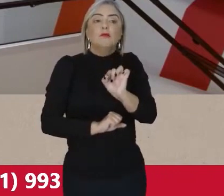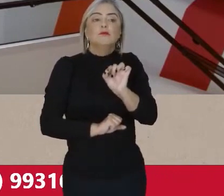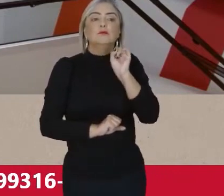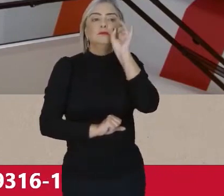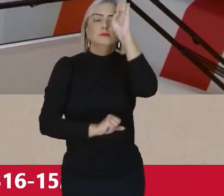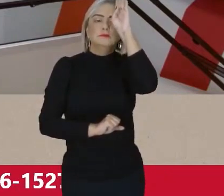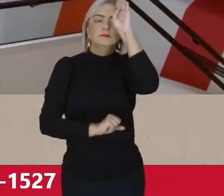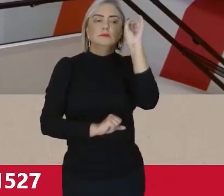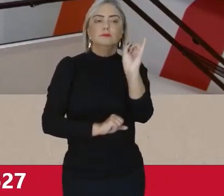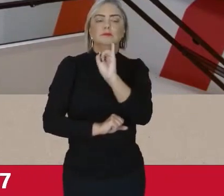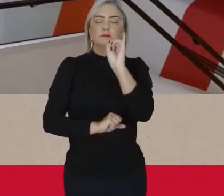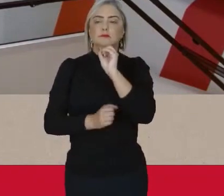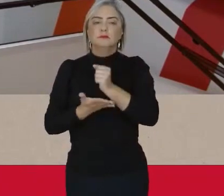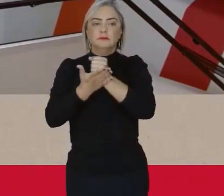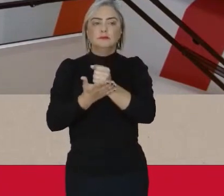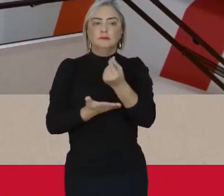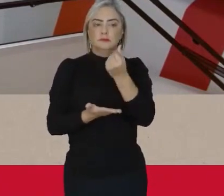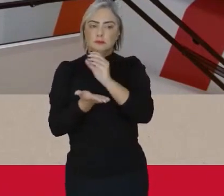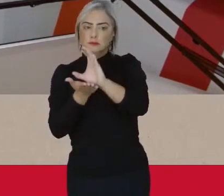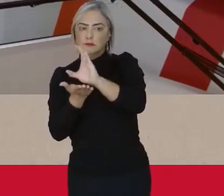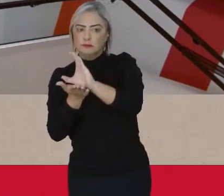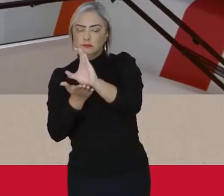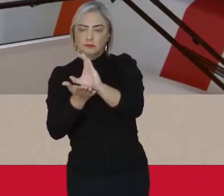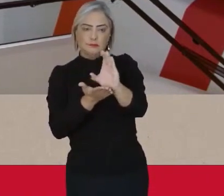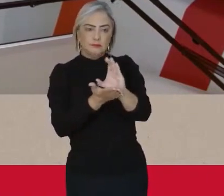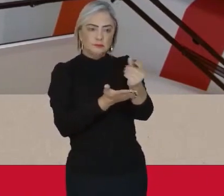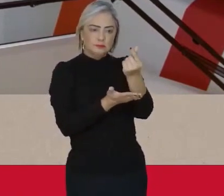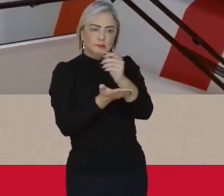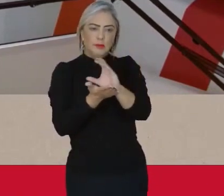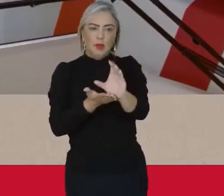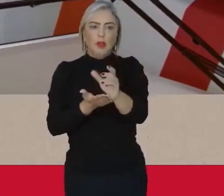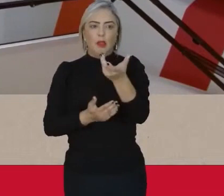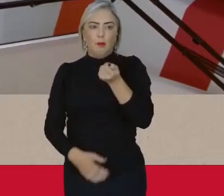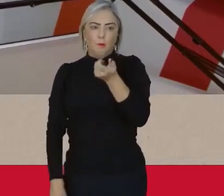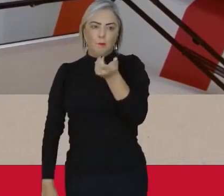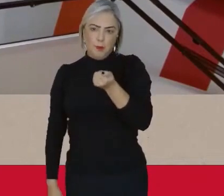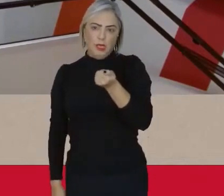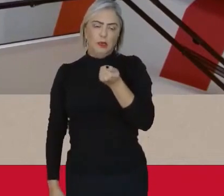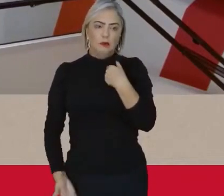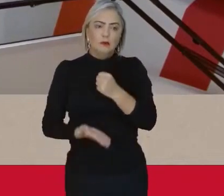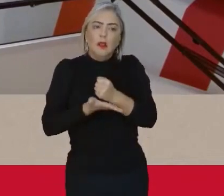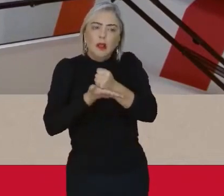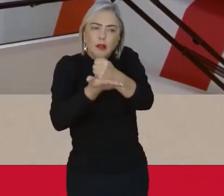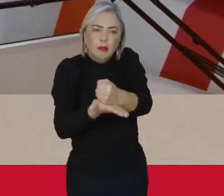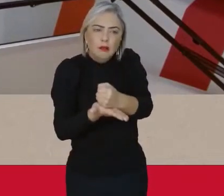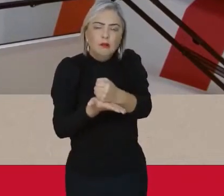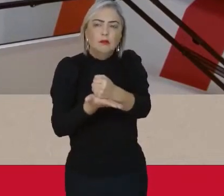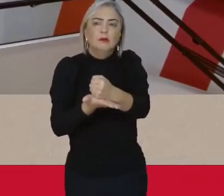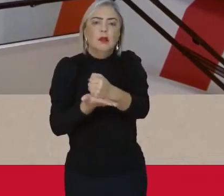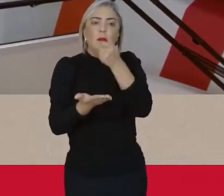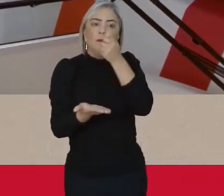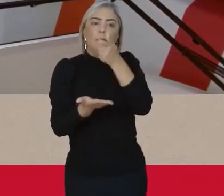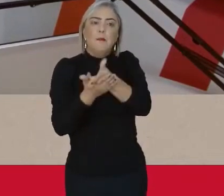fundamental, da contribuição financeira, né, uma contribuição, um benefício assistencial a ser